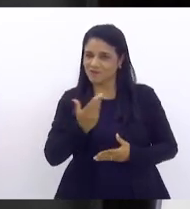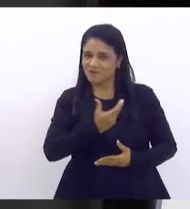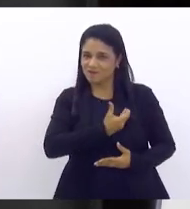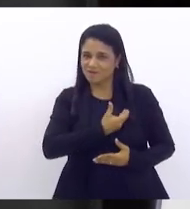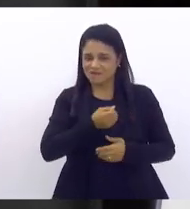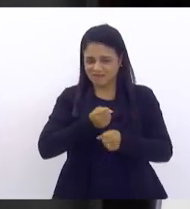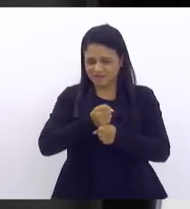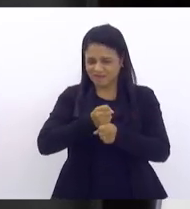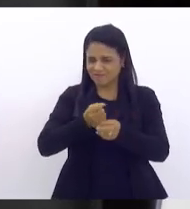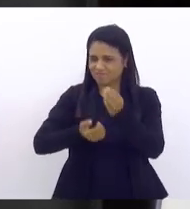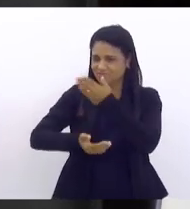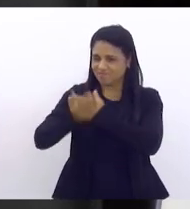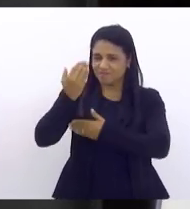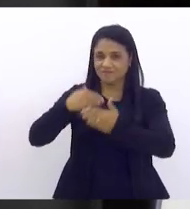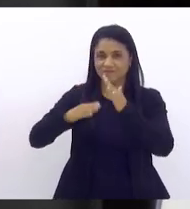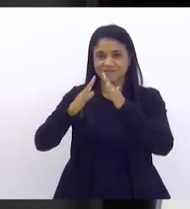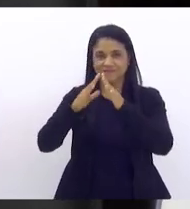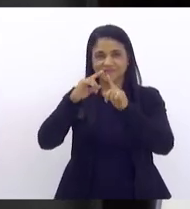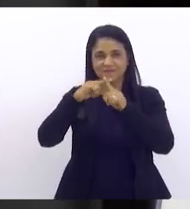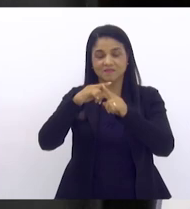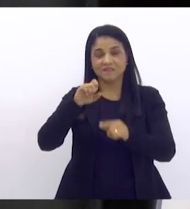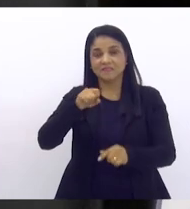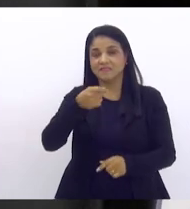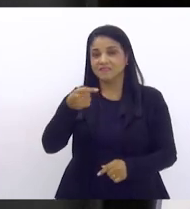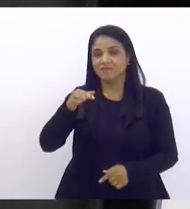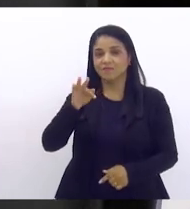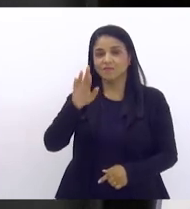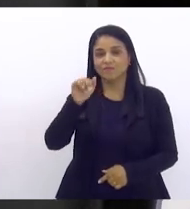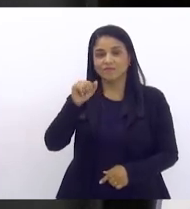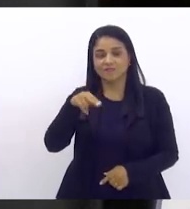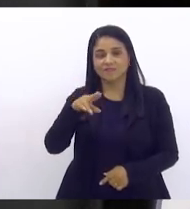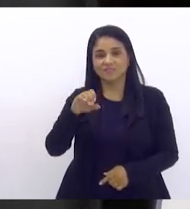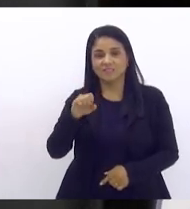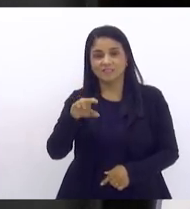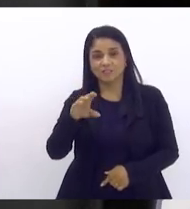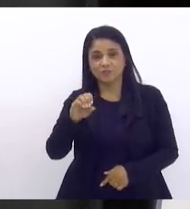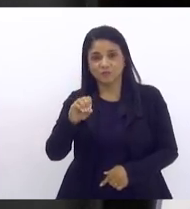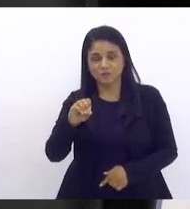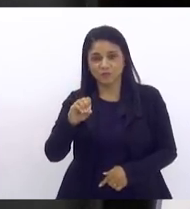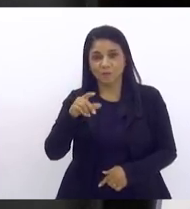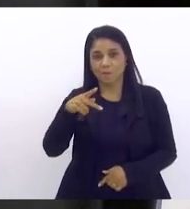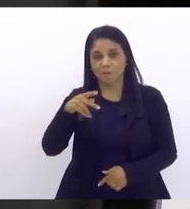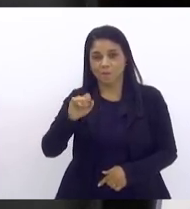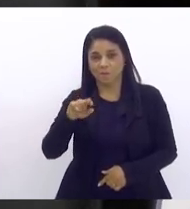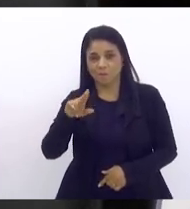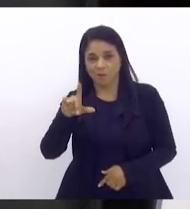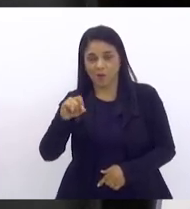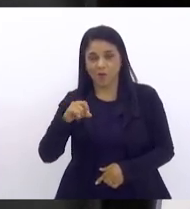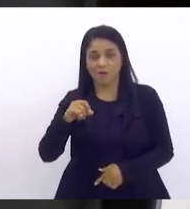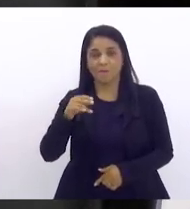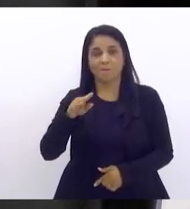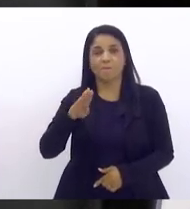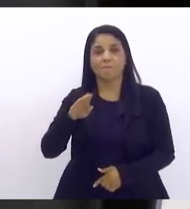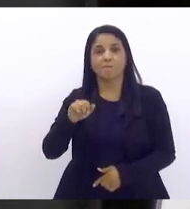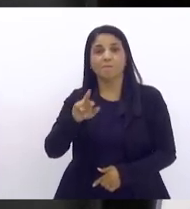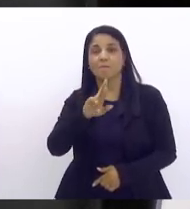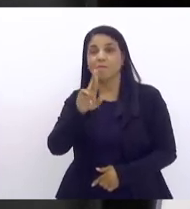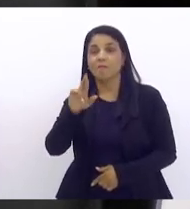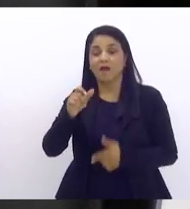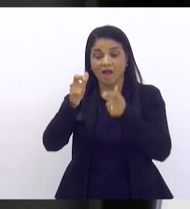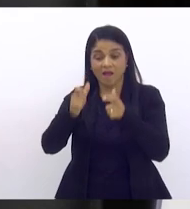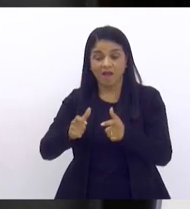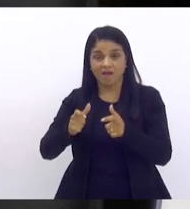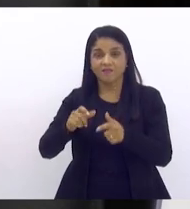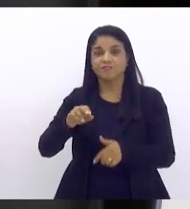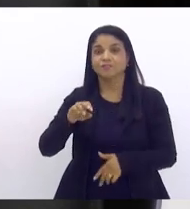atrás, lá na paróquia São Francisco de Paula, lá na Barra da Tijuca, nós descobrimos que, na quarta-feira à tarde, tinha um